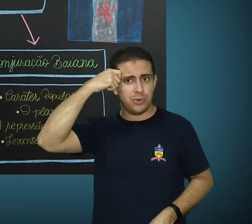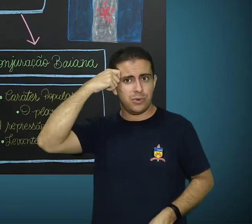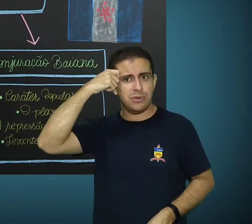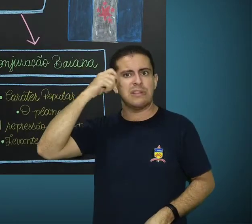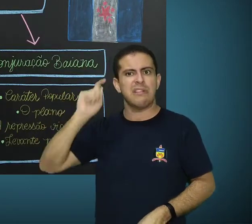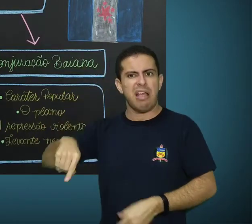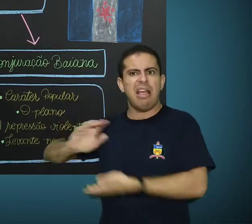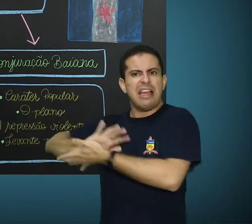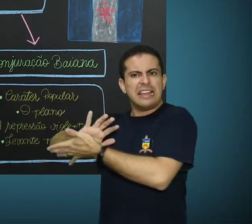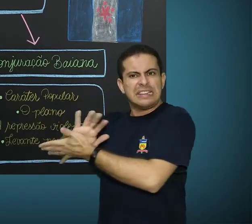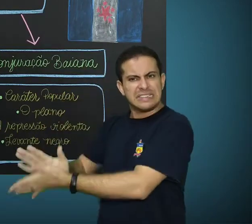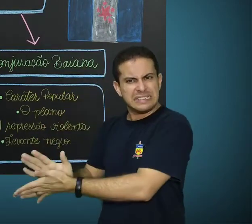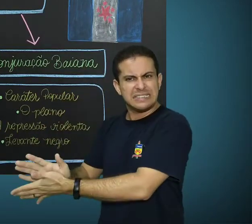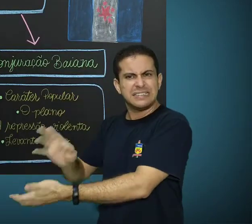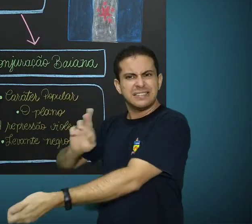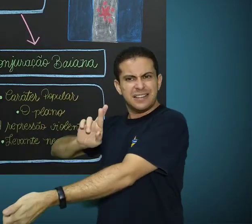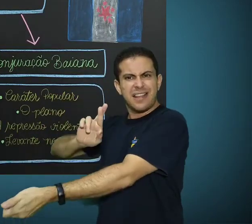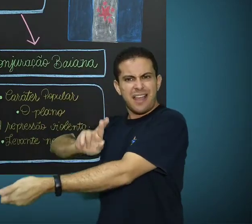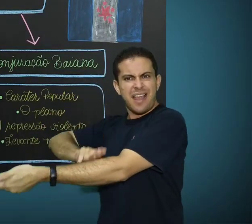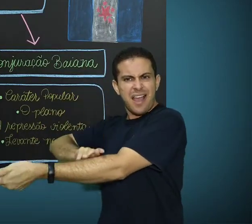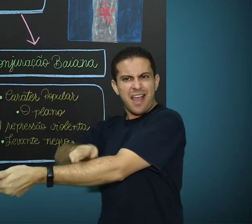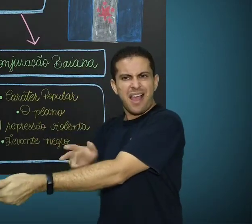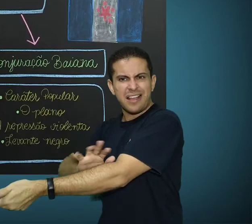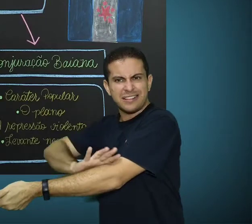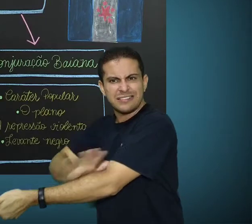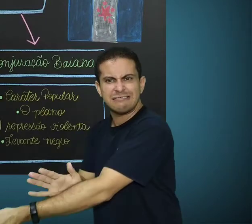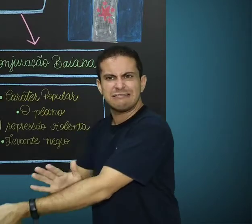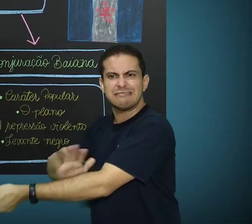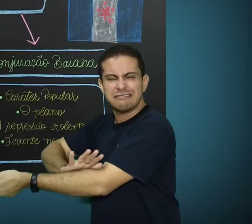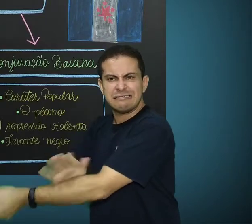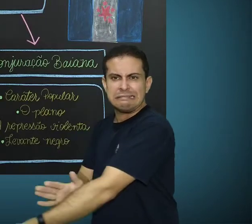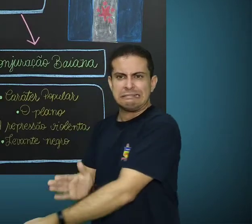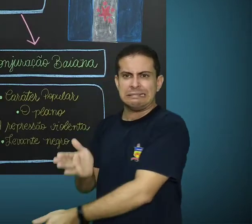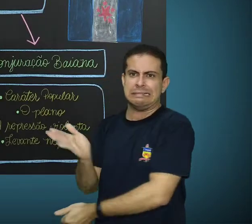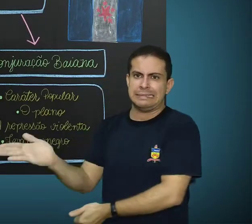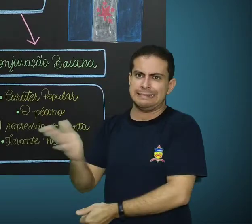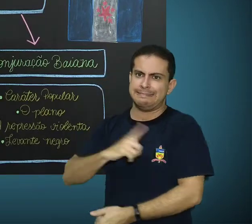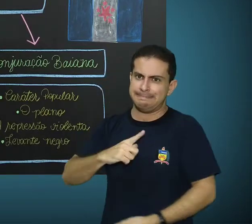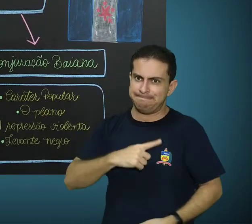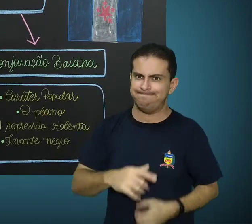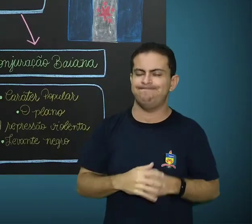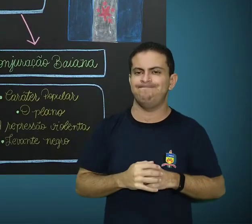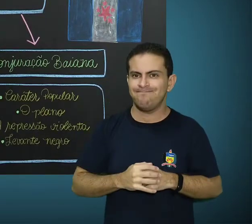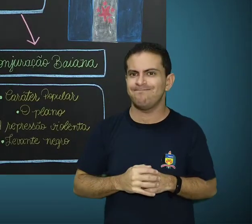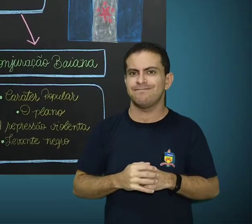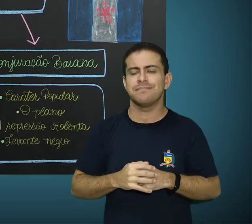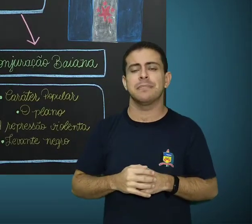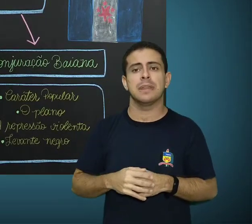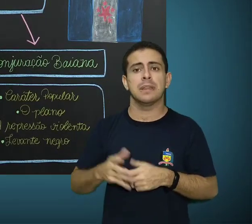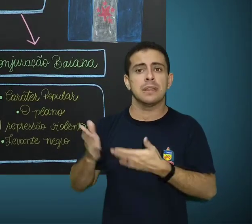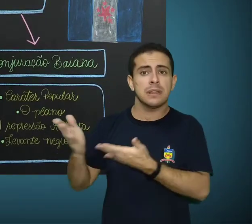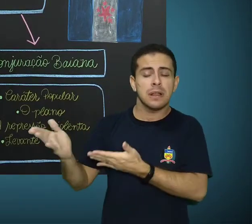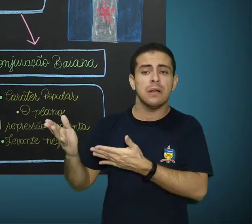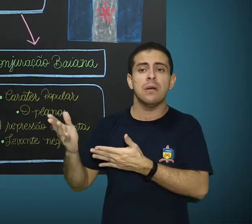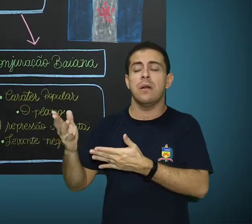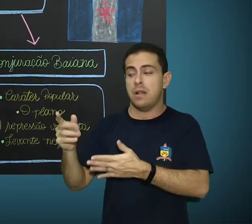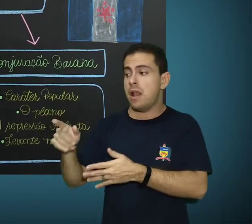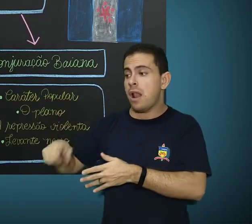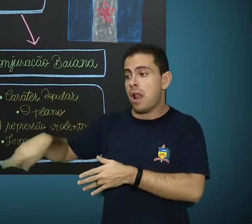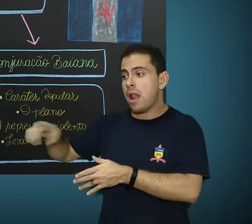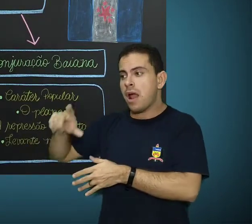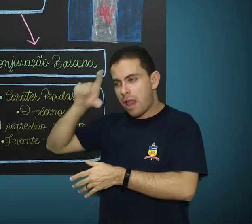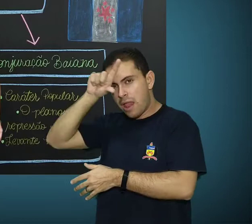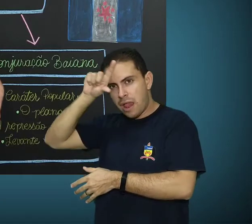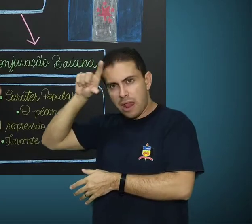pouco como essa repressão tinha um caráter racial também, infelizmente. Esse levante, que foi de